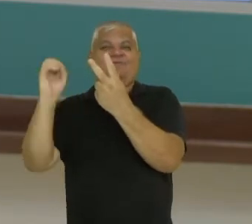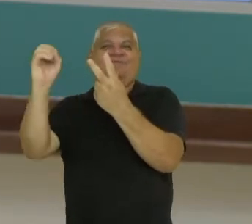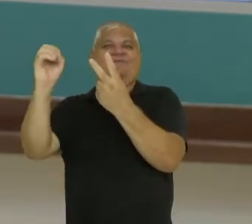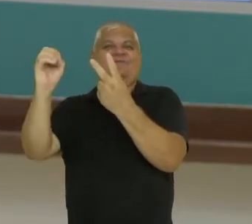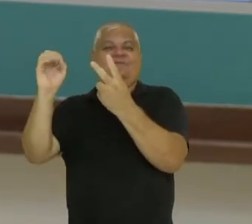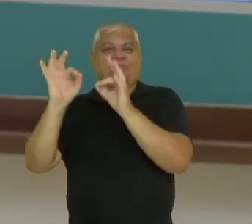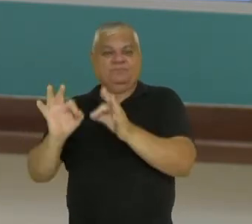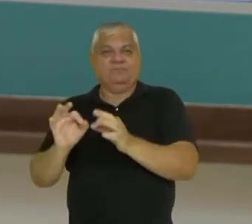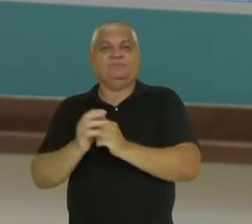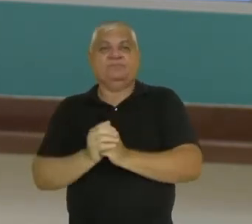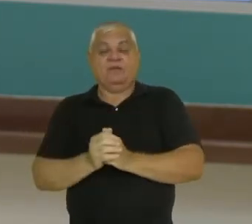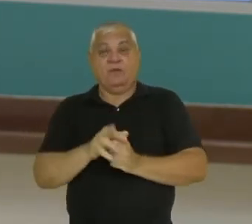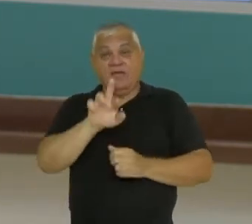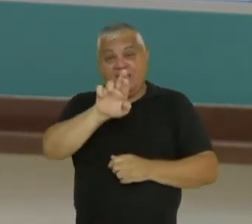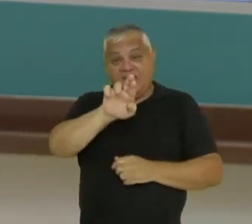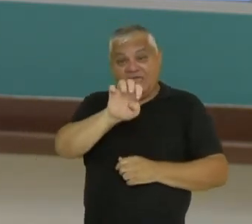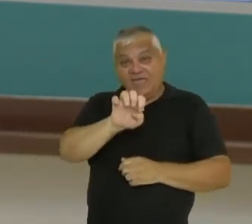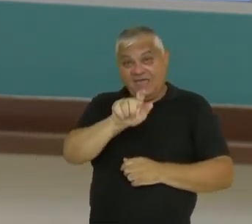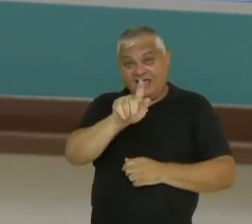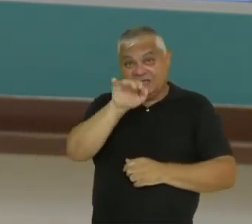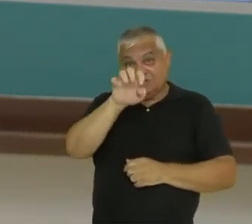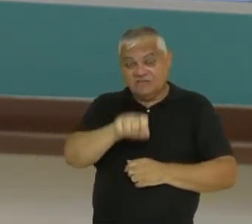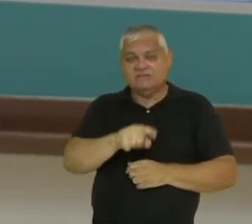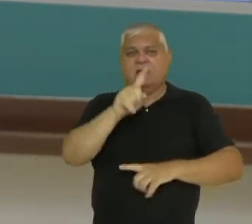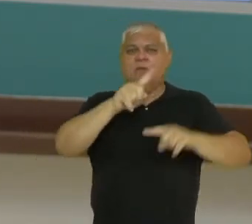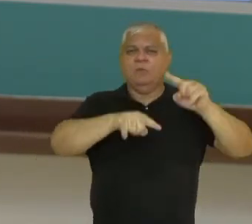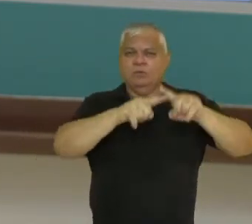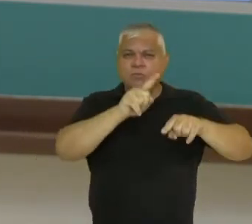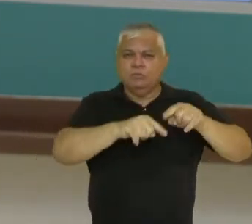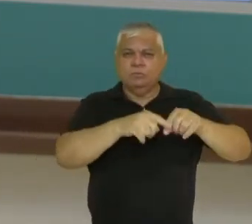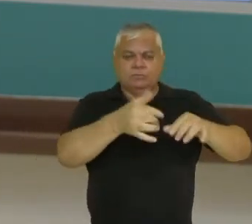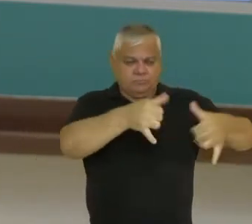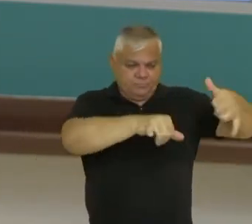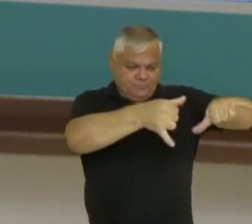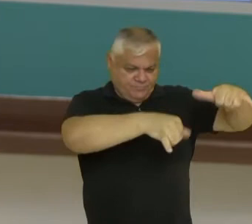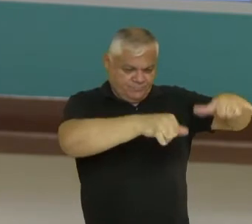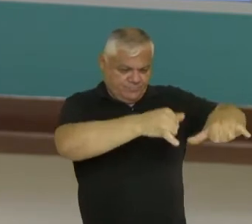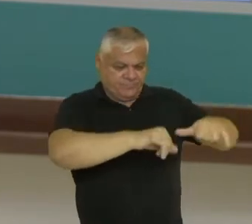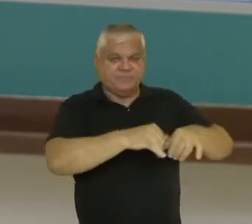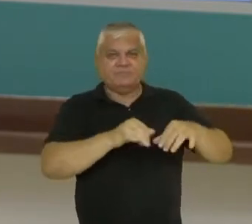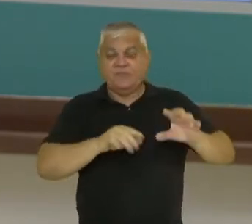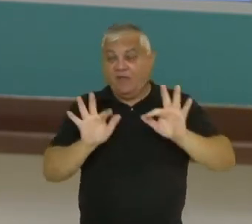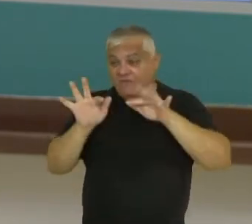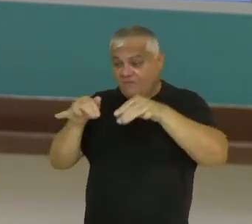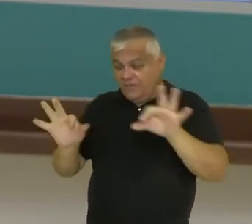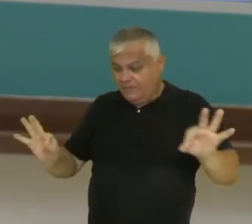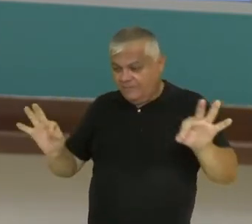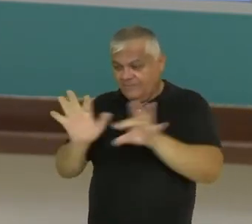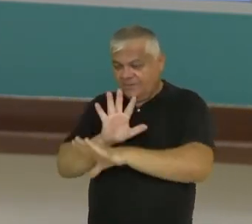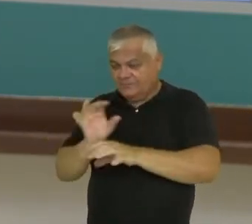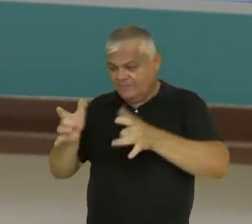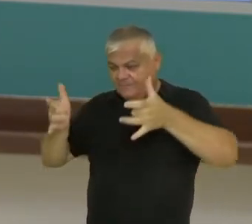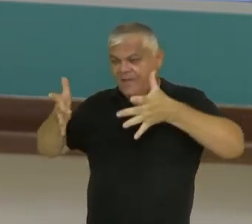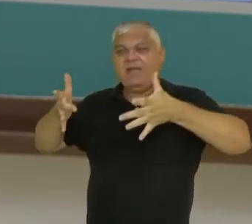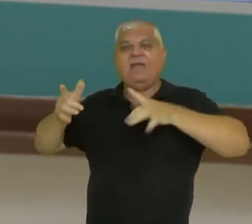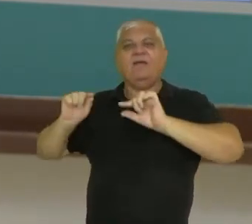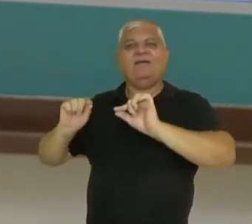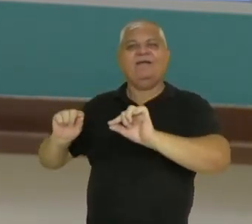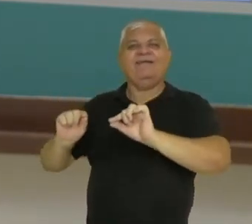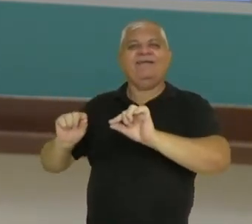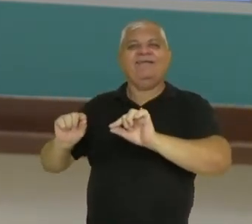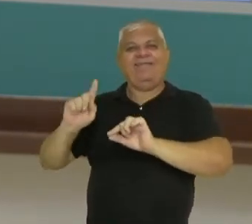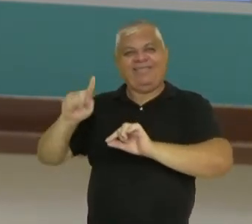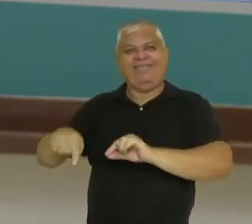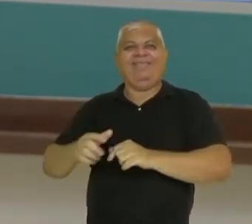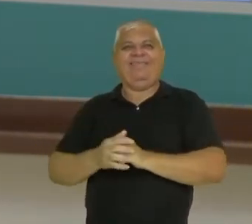o ingrediente, os ingredientes que utilizamos na equação química e lá no final a gente tem o produto. E aí a gente sempre